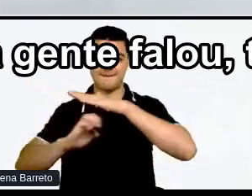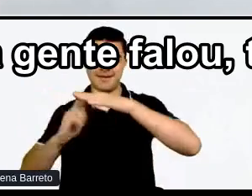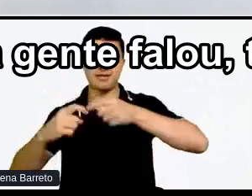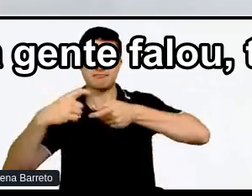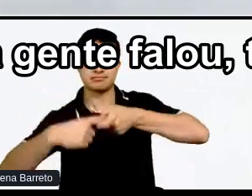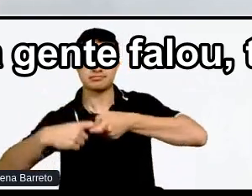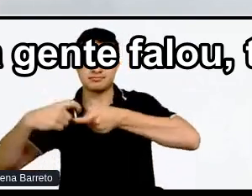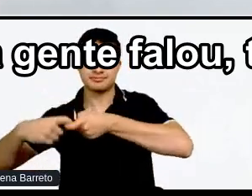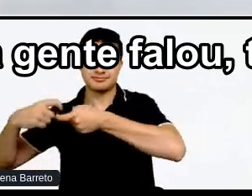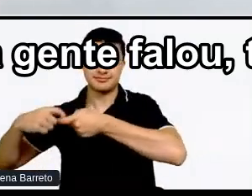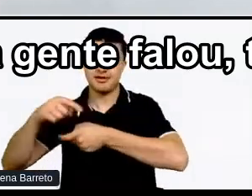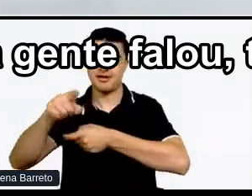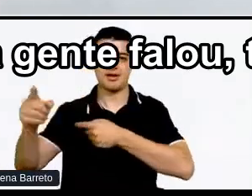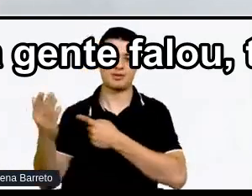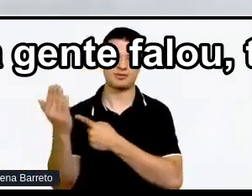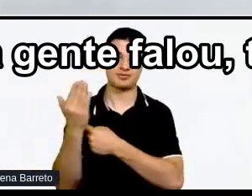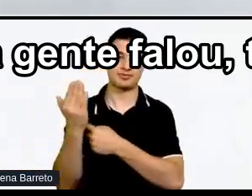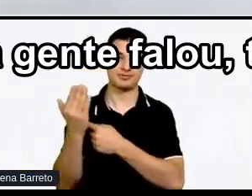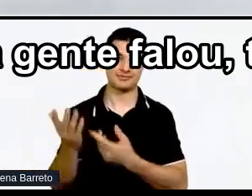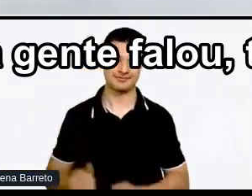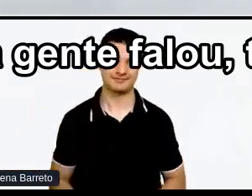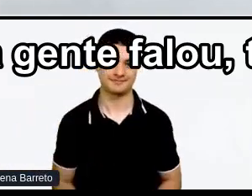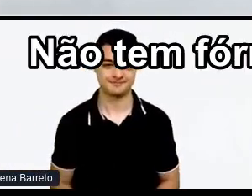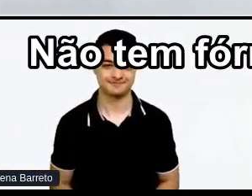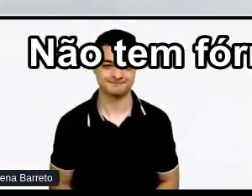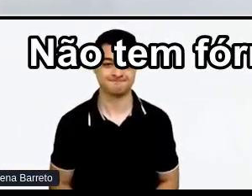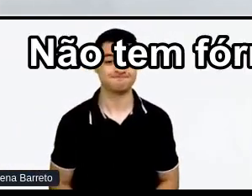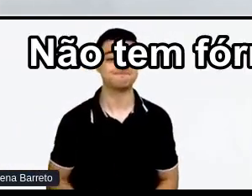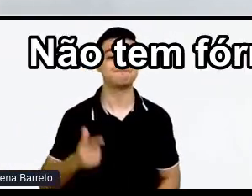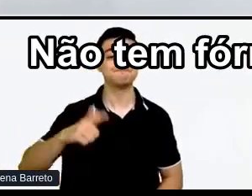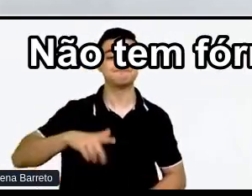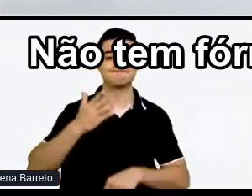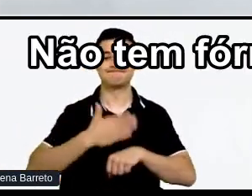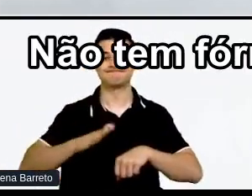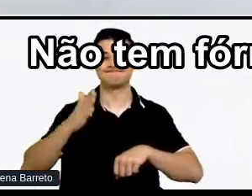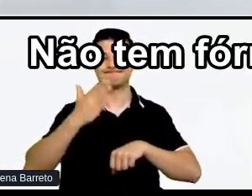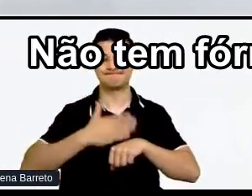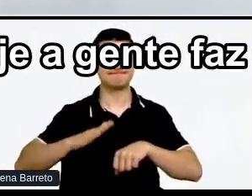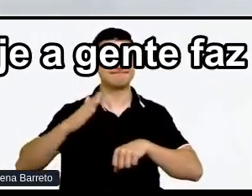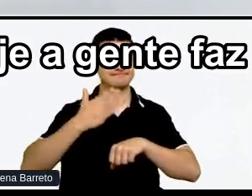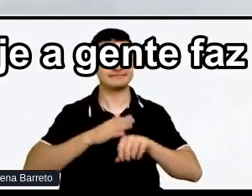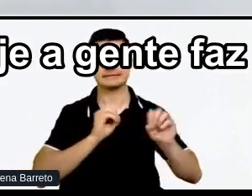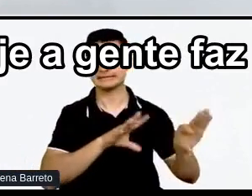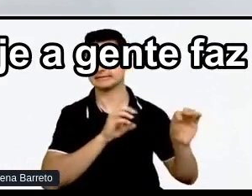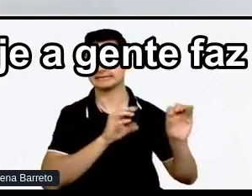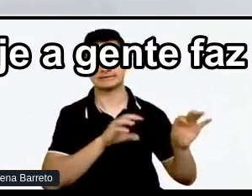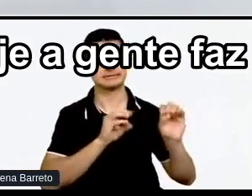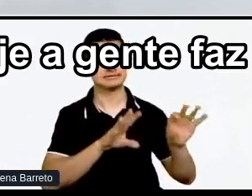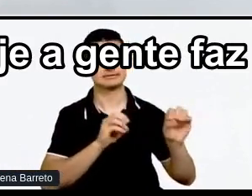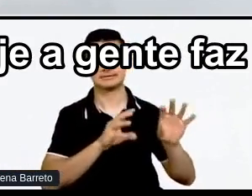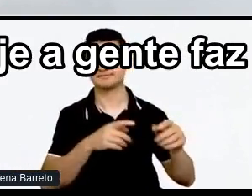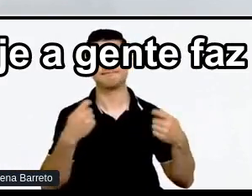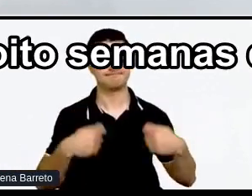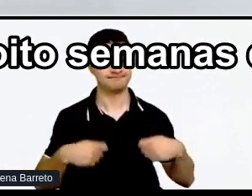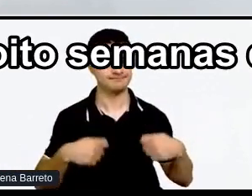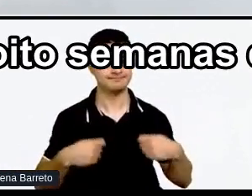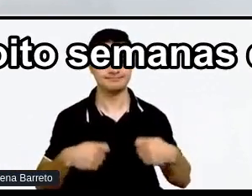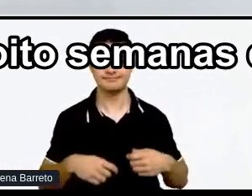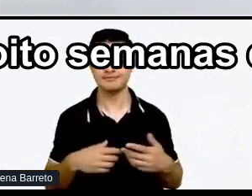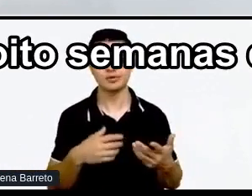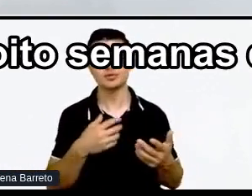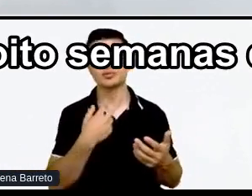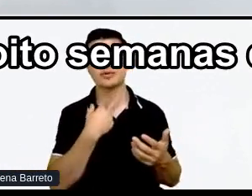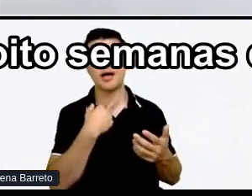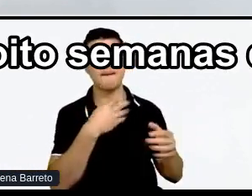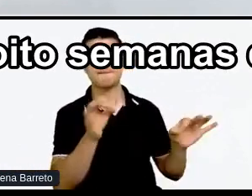Como a gente falou, treinar, treinar, treinar. Não tem fórmula mágica. Hoje a gente faz dentro do Somos 8